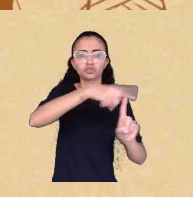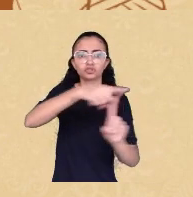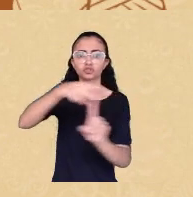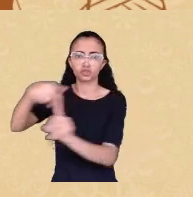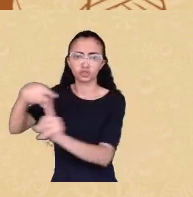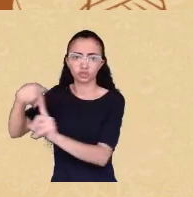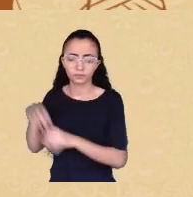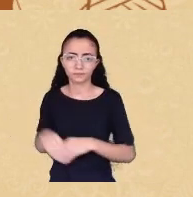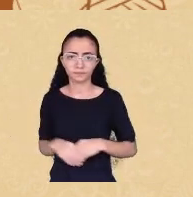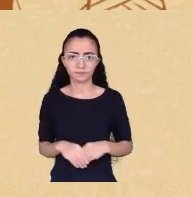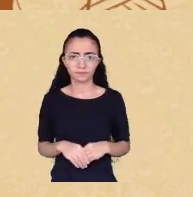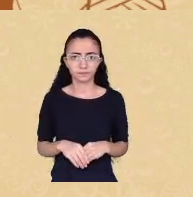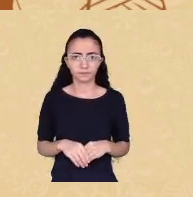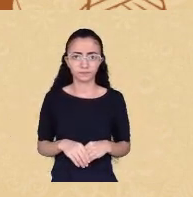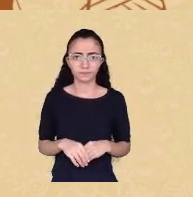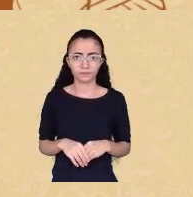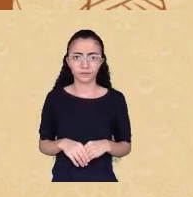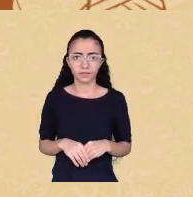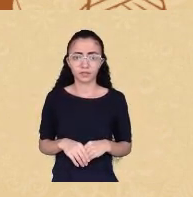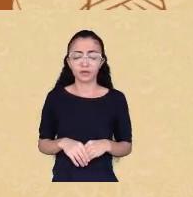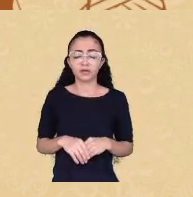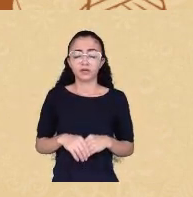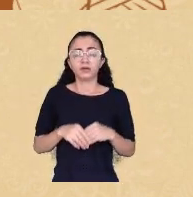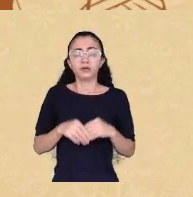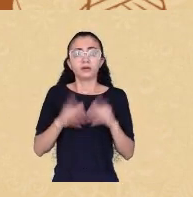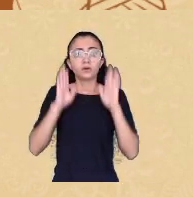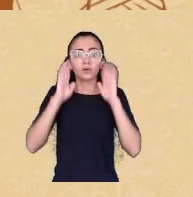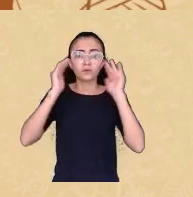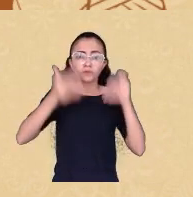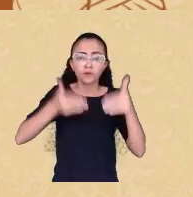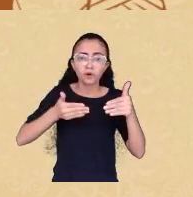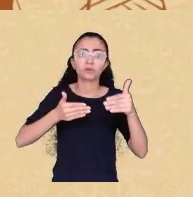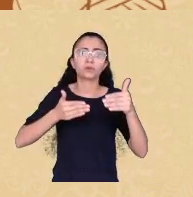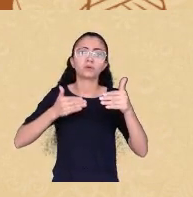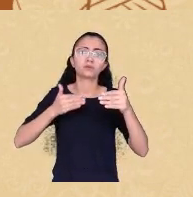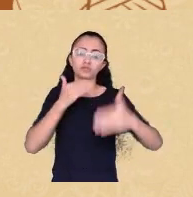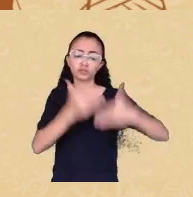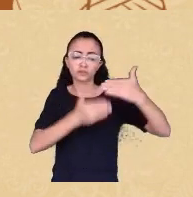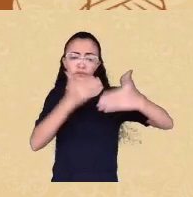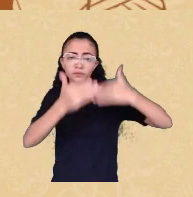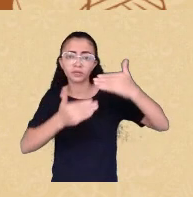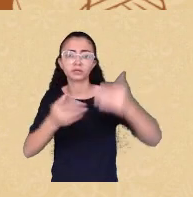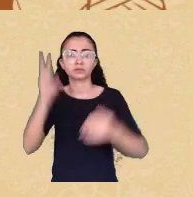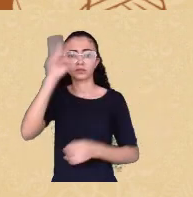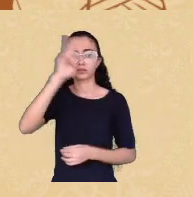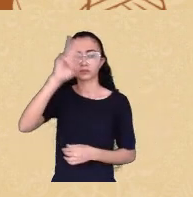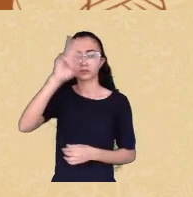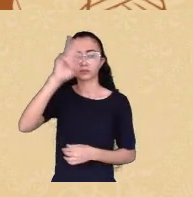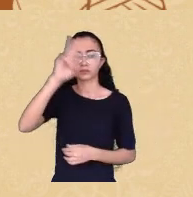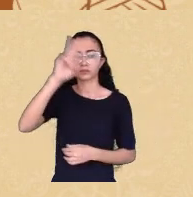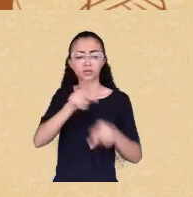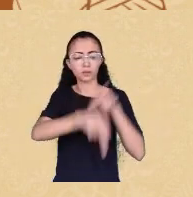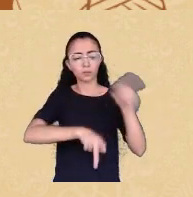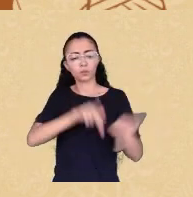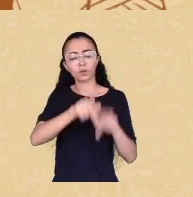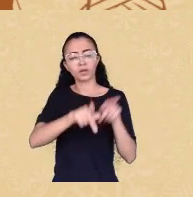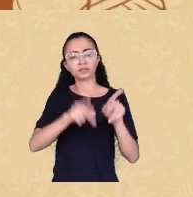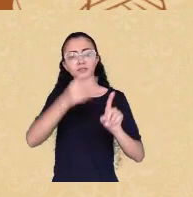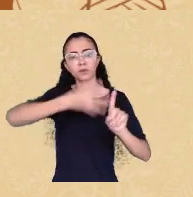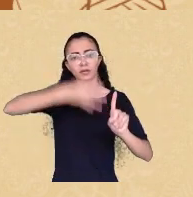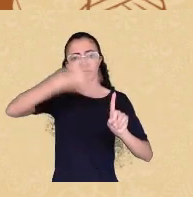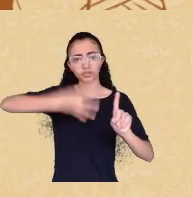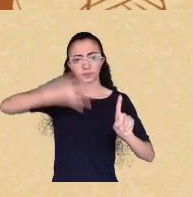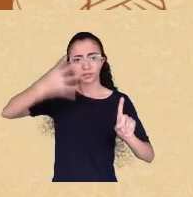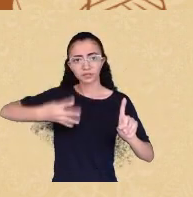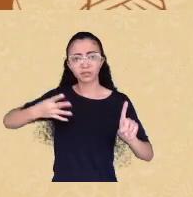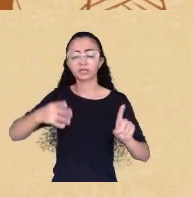na construção de memória e consciência da população LGBT, mas principalmente da população em geral,